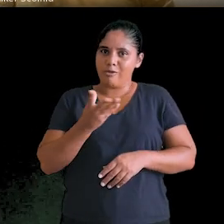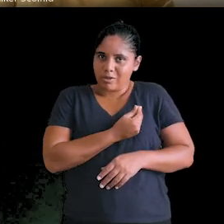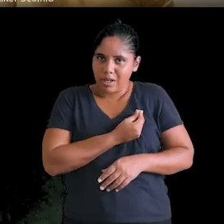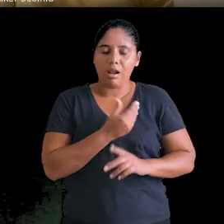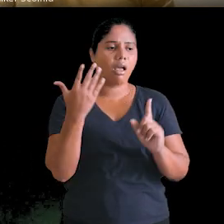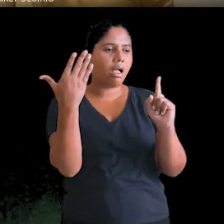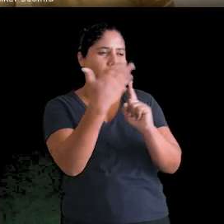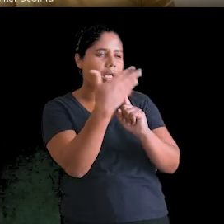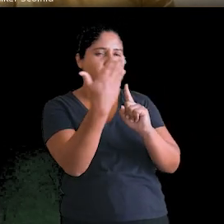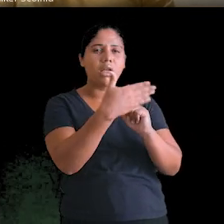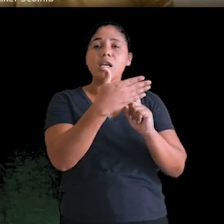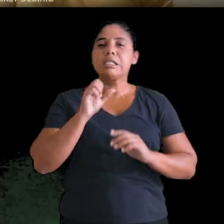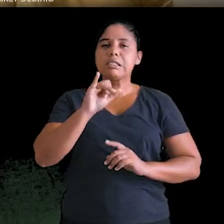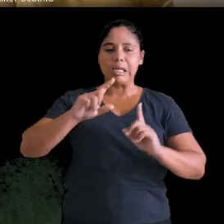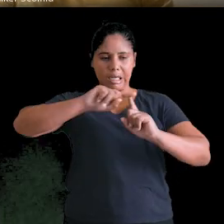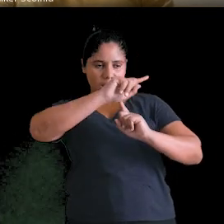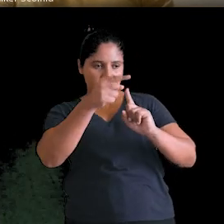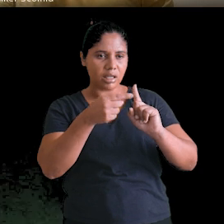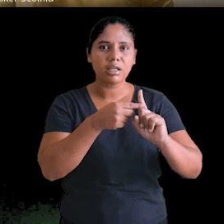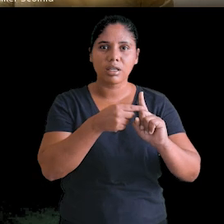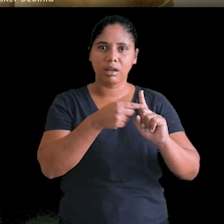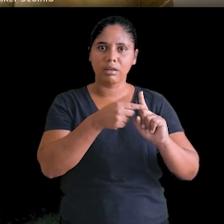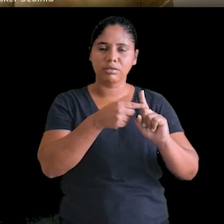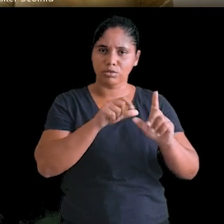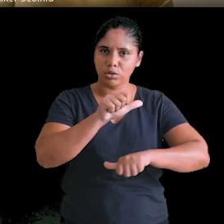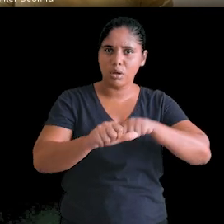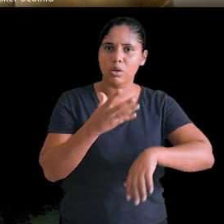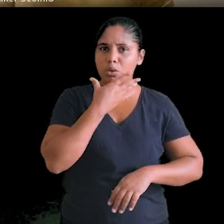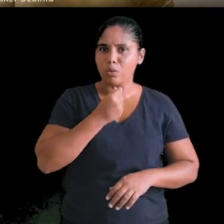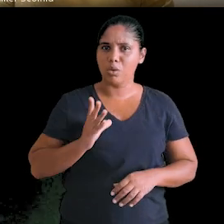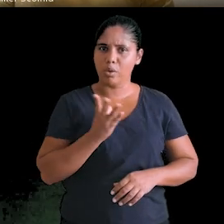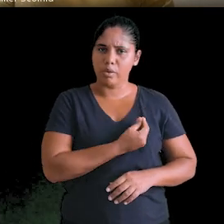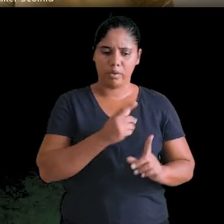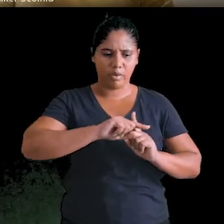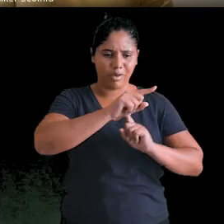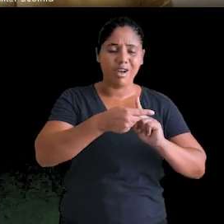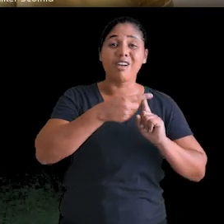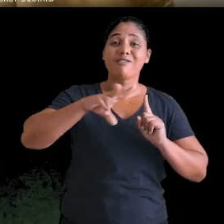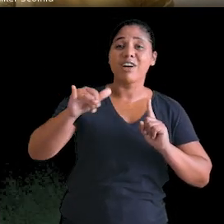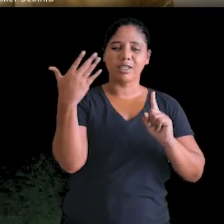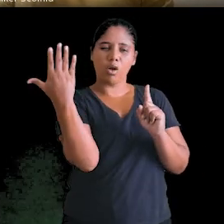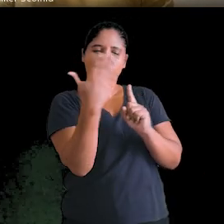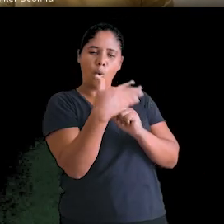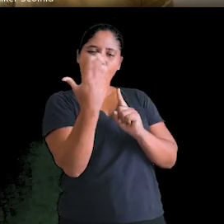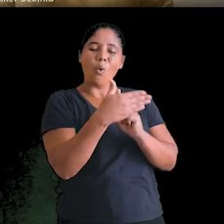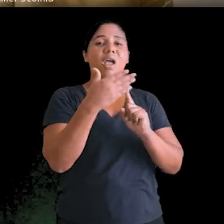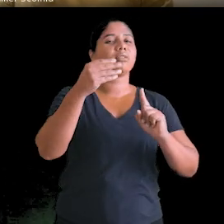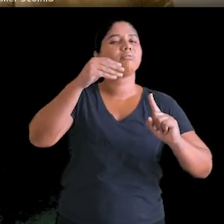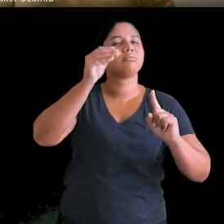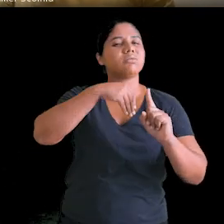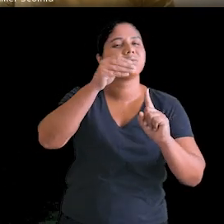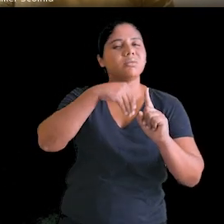trans, ele engravida, né, ele torna-se um homem trans grávido, o processo de invisibilidade é muito maior e também a vulnerabilidade